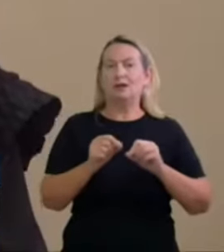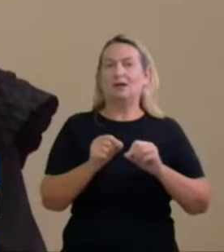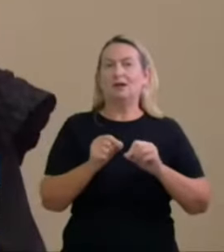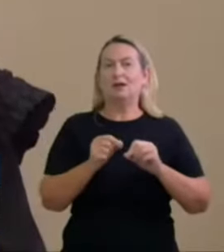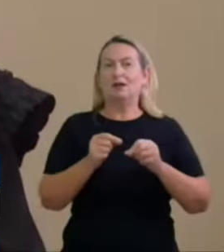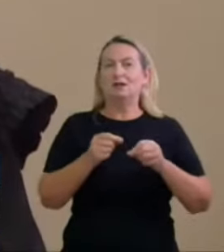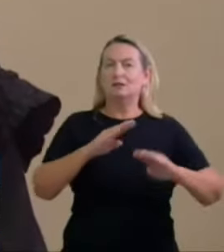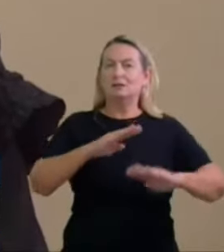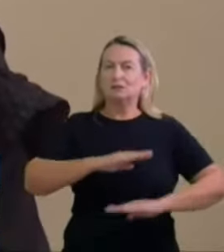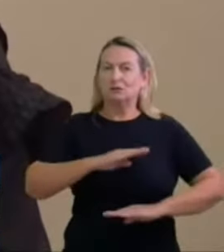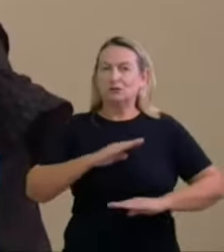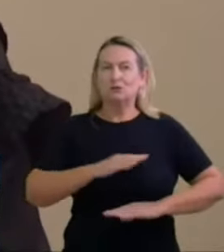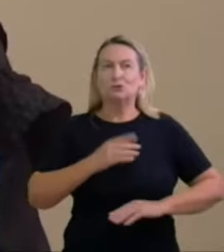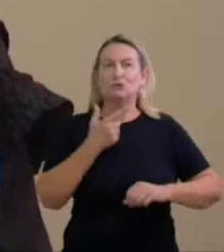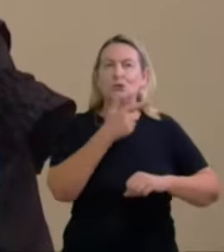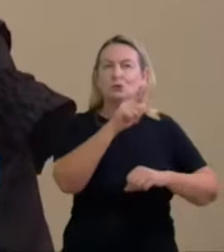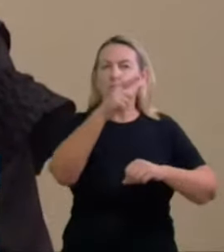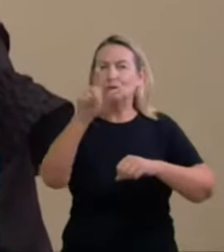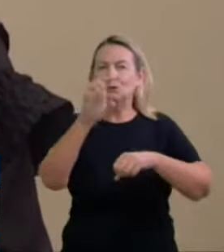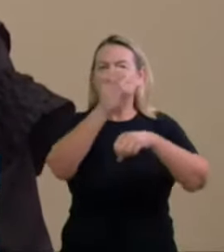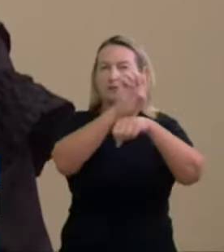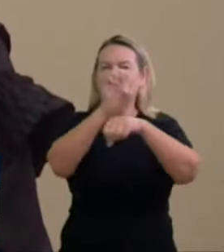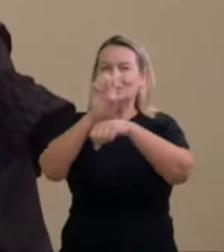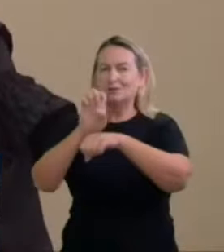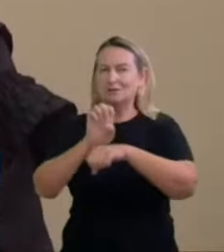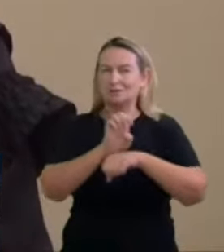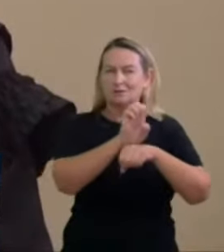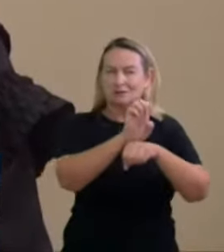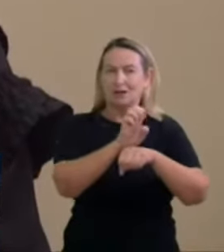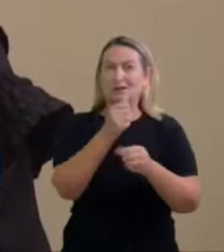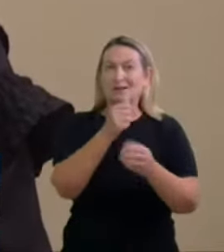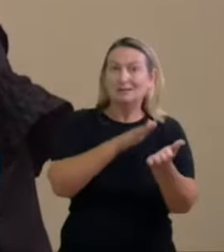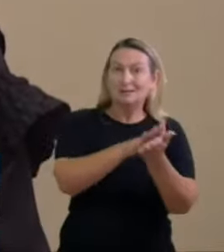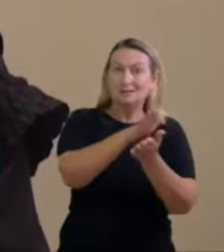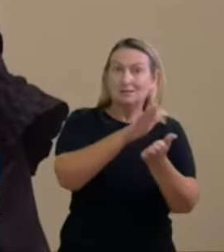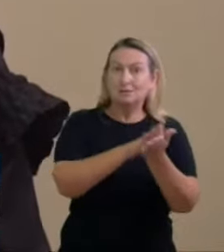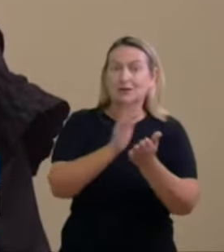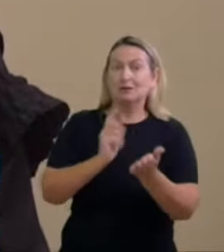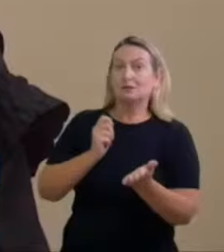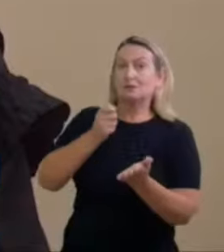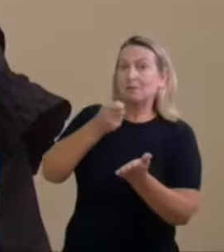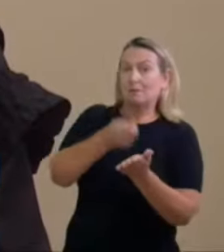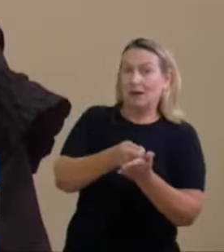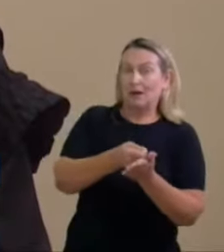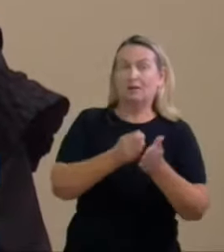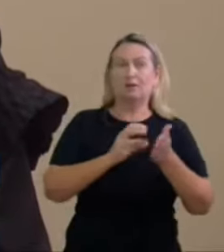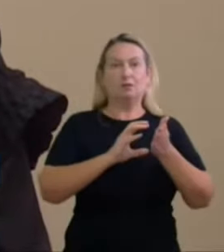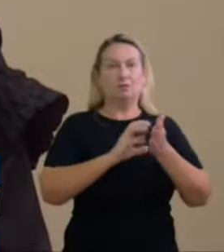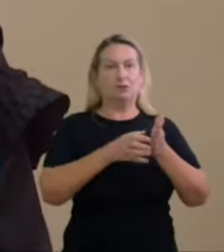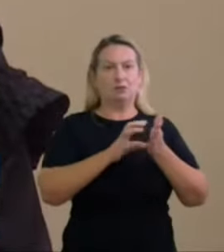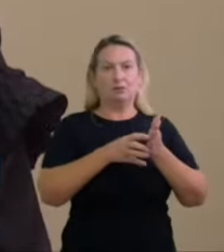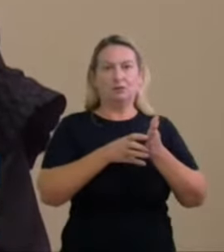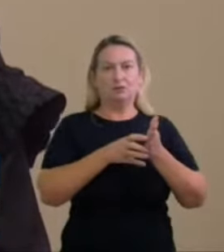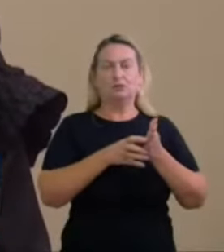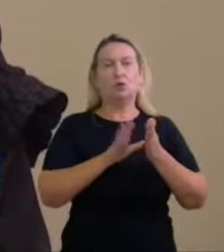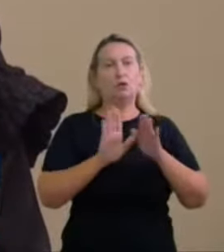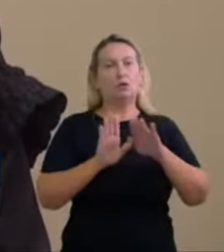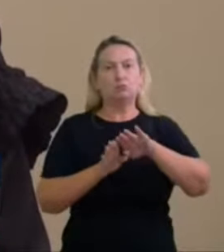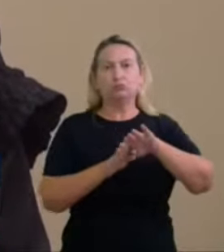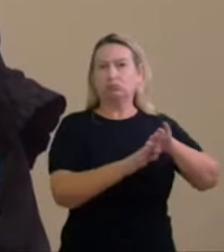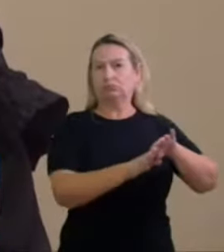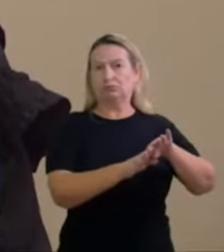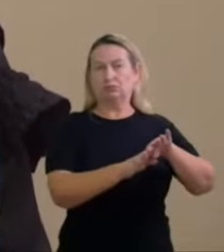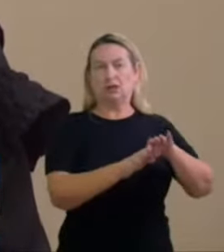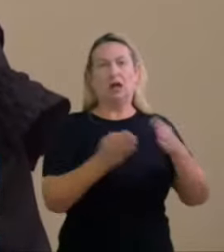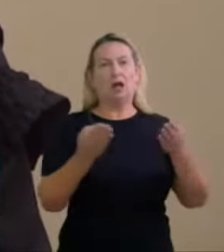outros estados e que eh cujas despesas foram pagas aqui pelo partido eles não devem ser ser considerados para efeitos